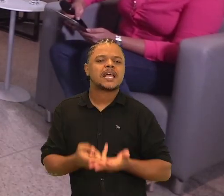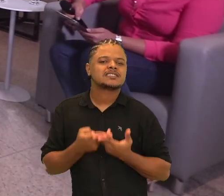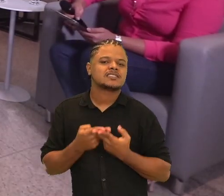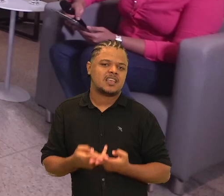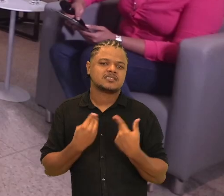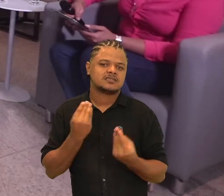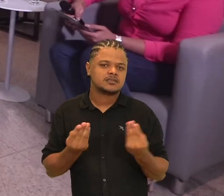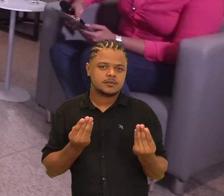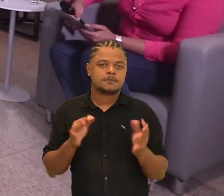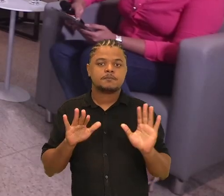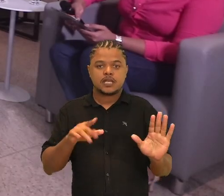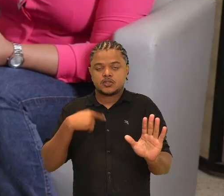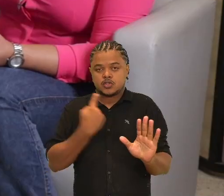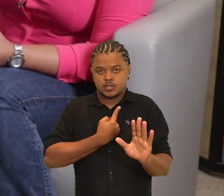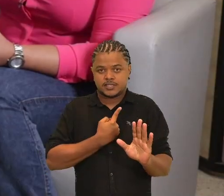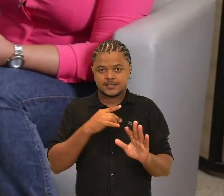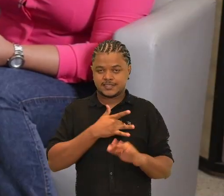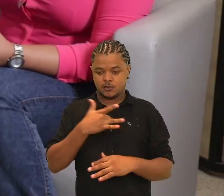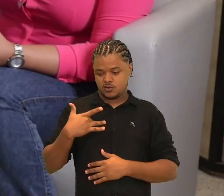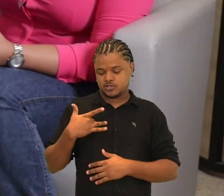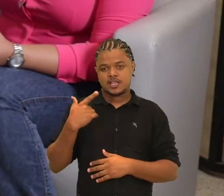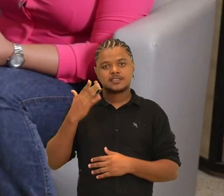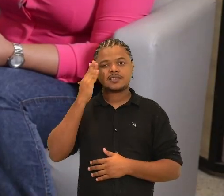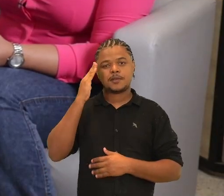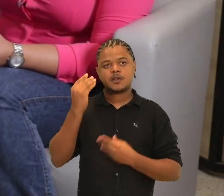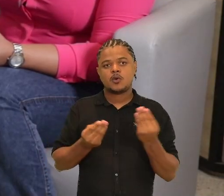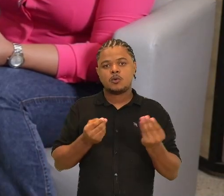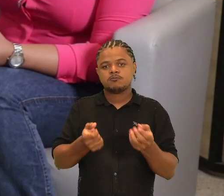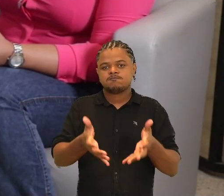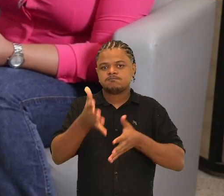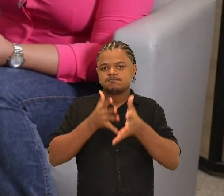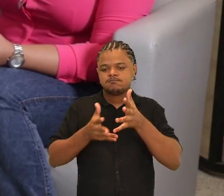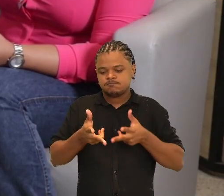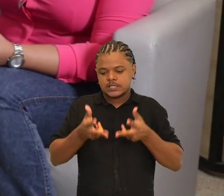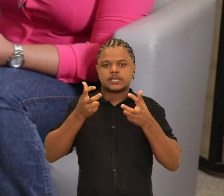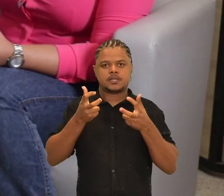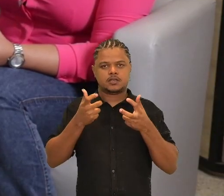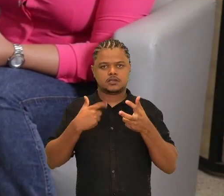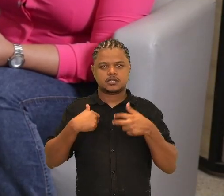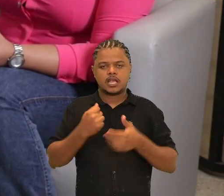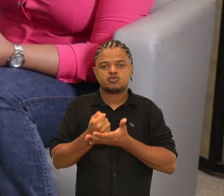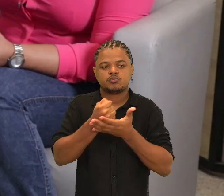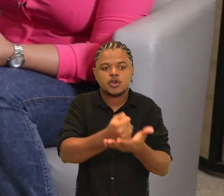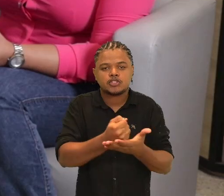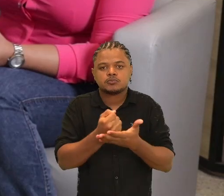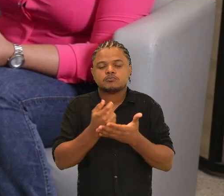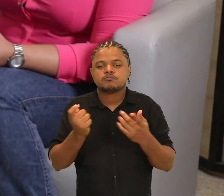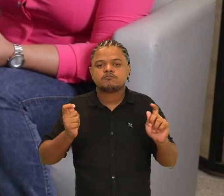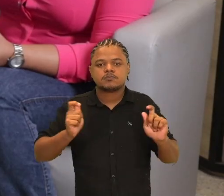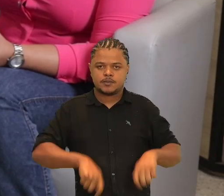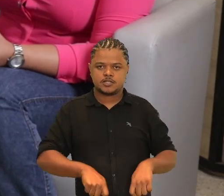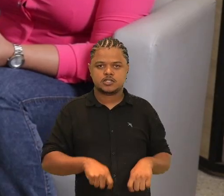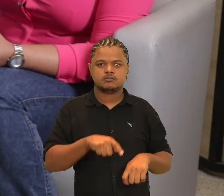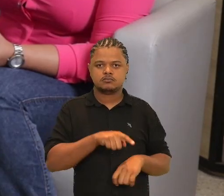né? Mas do nosso lado da saúde é o saber ouvir, o dar um amparo e o suporte de permitir fazer com que eles